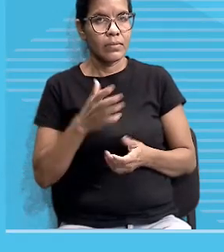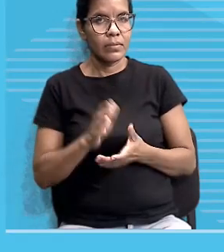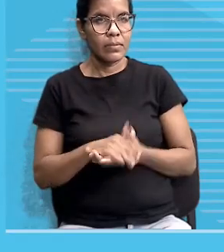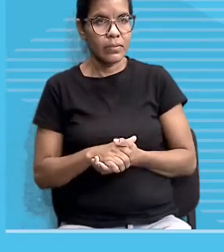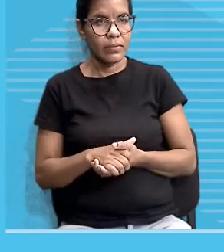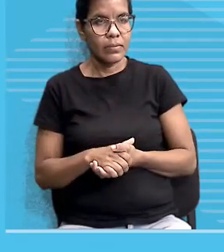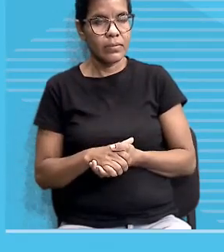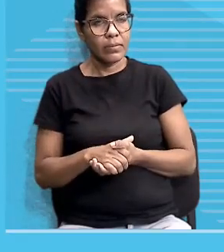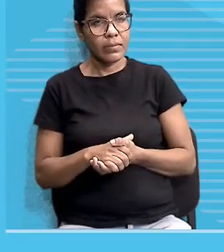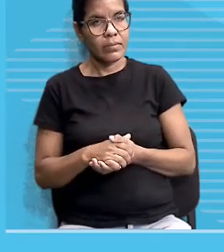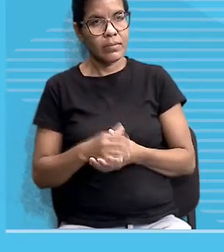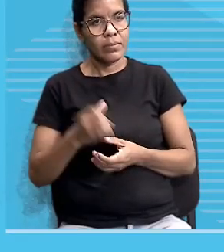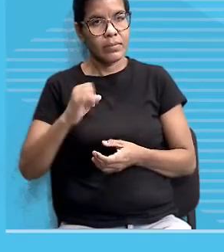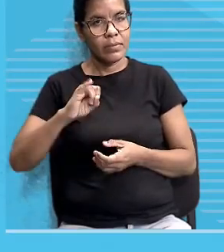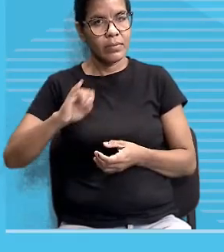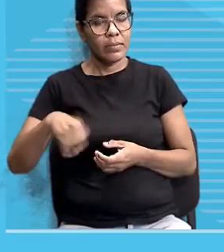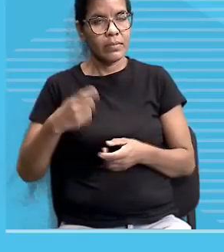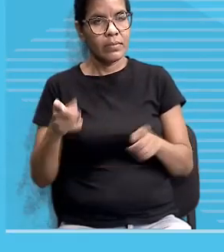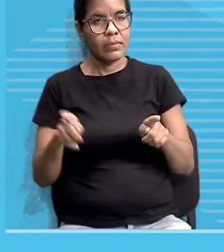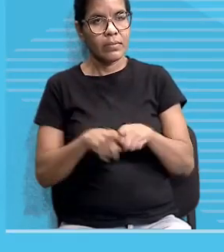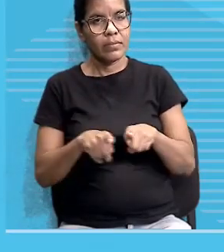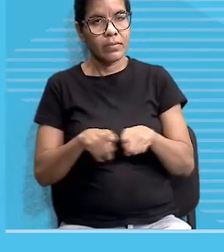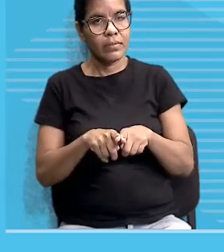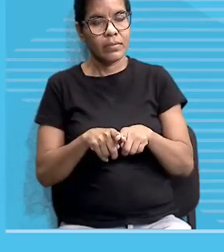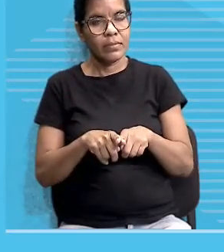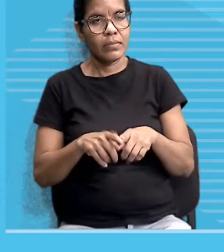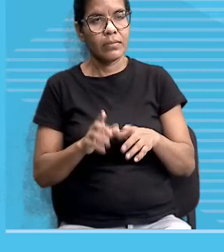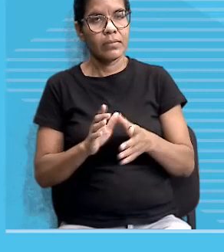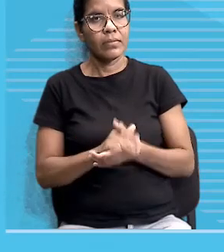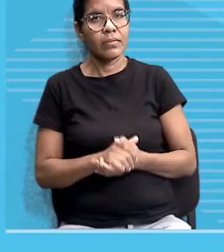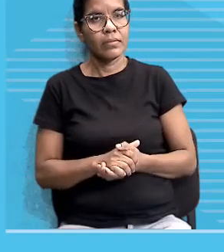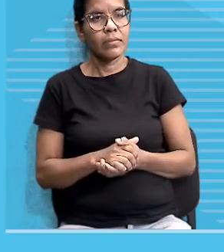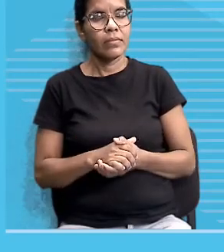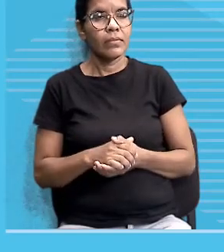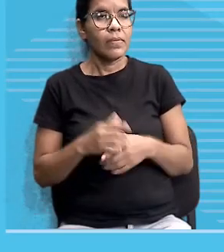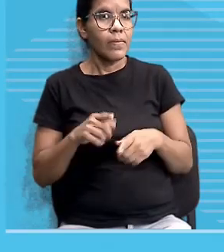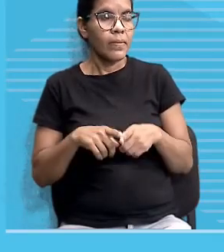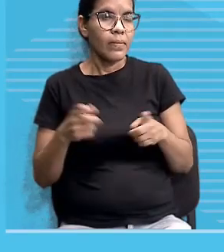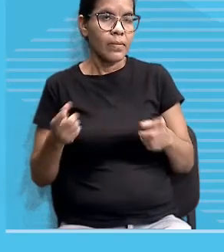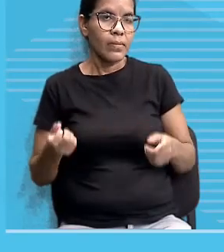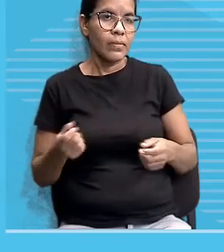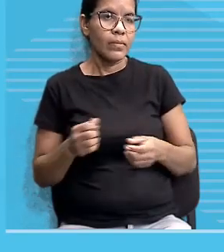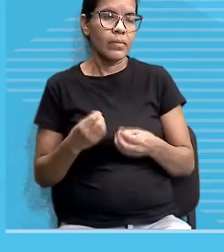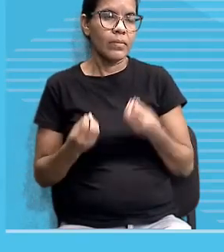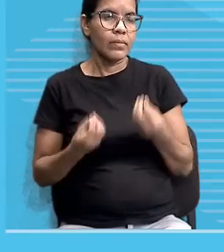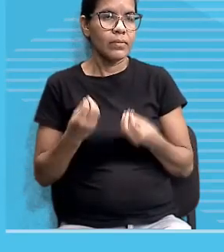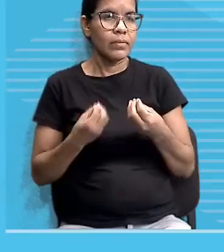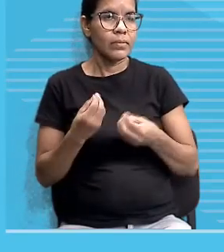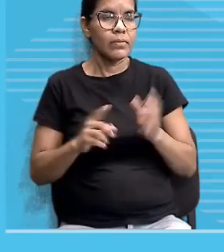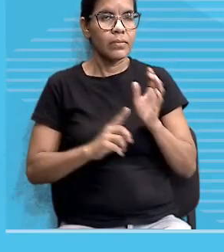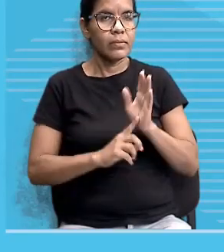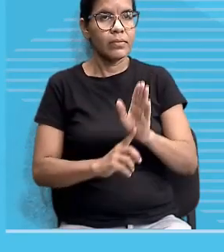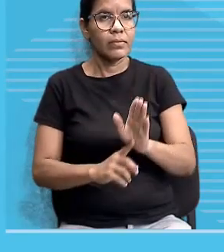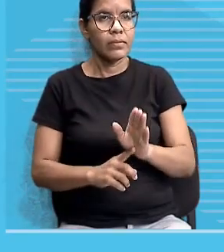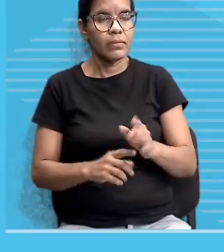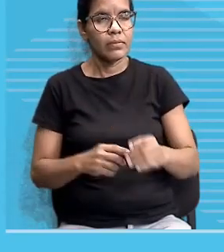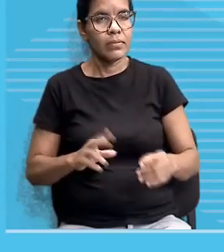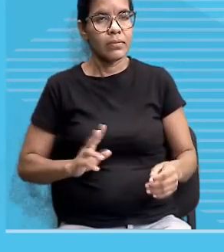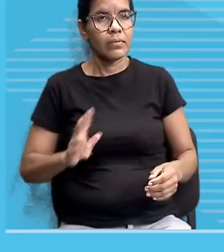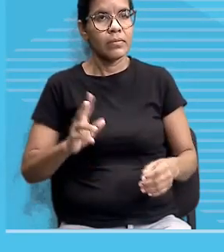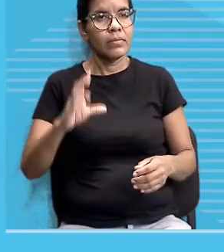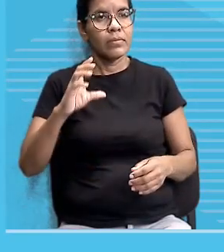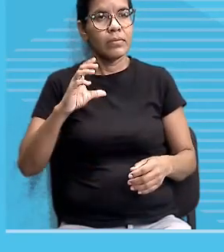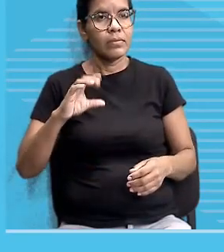e em Jales também O porém como a que aparece no